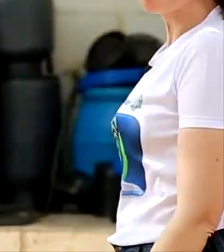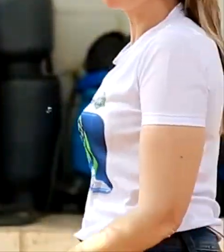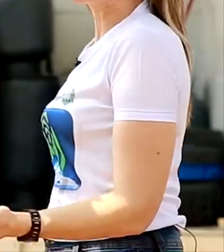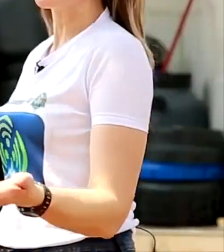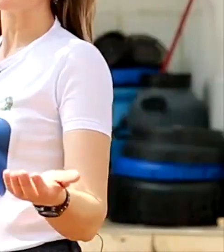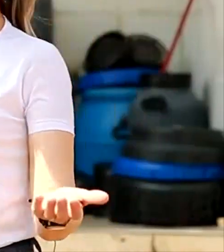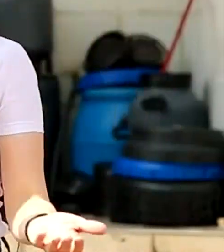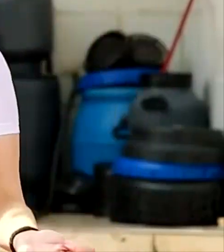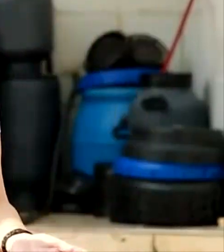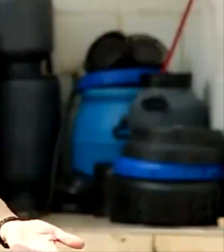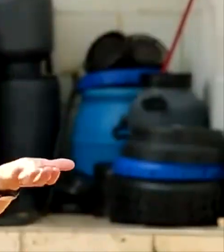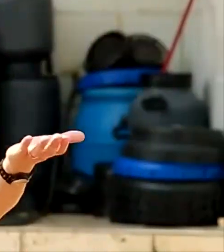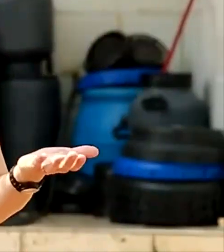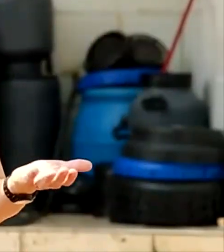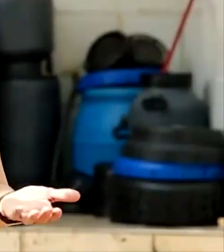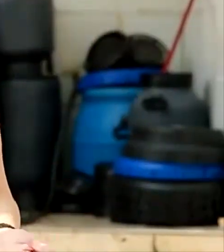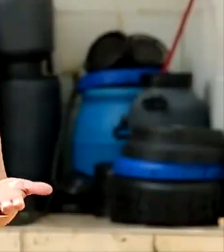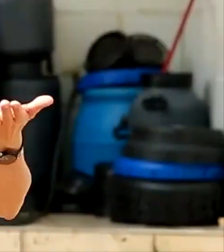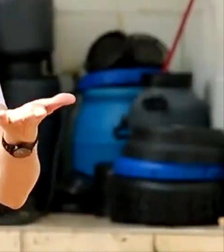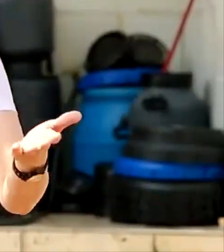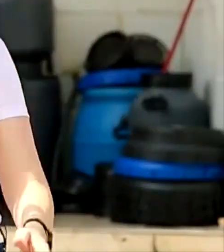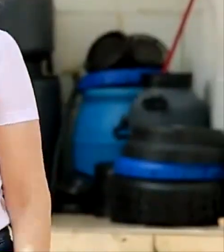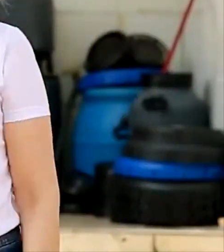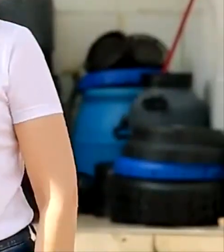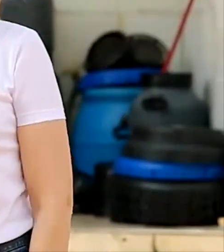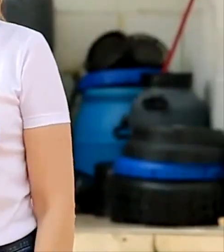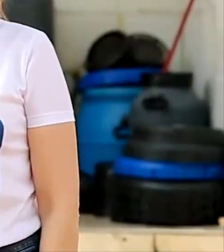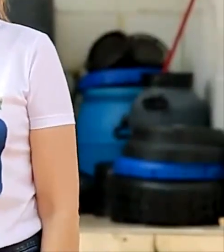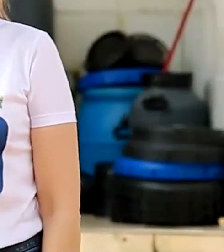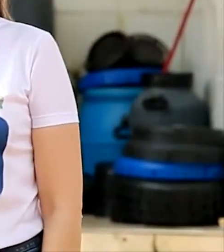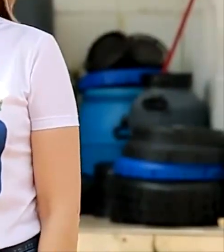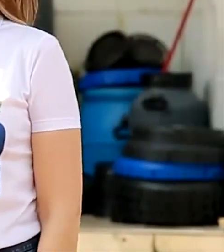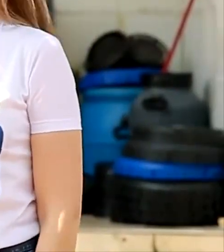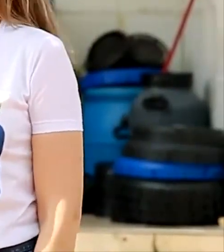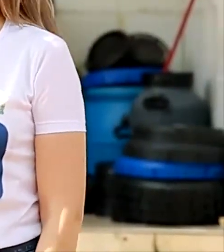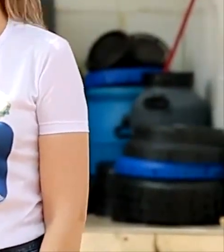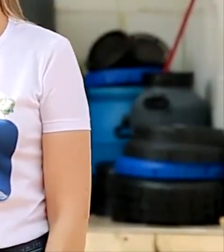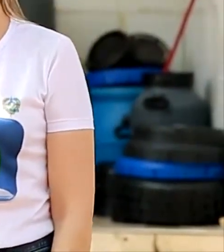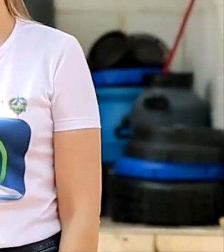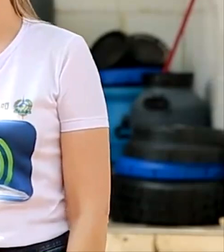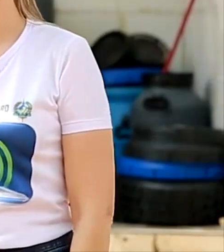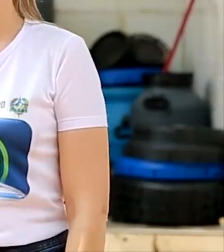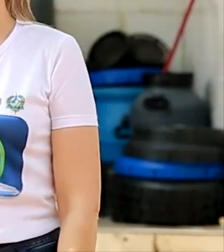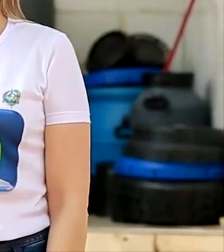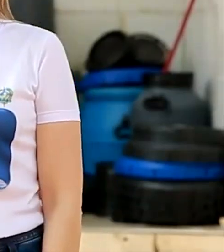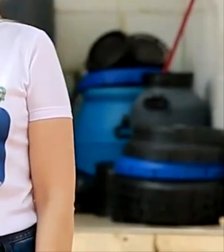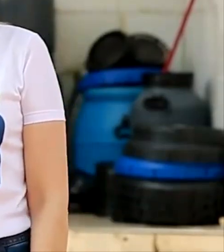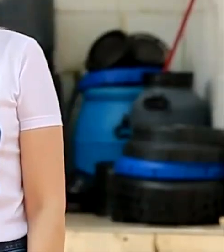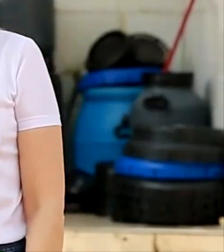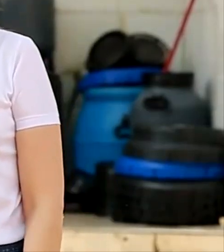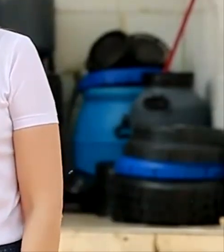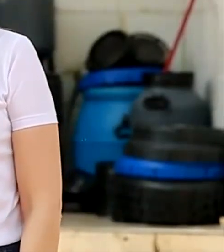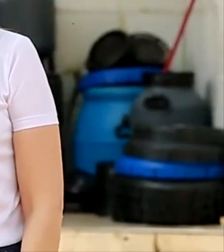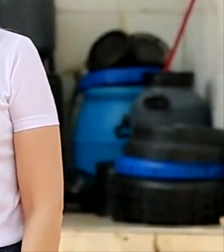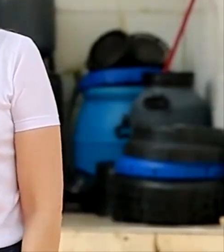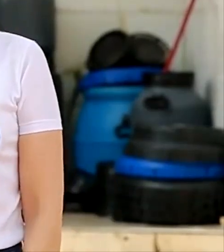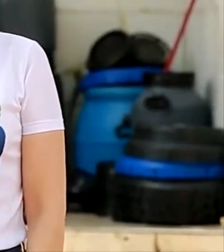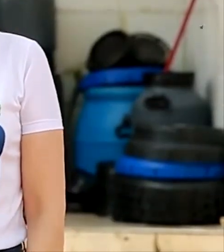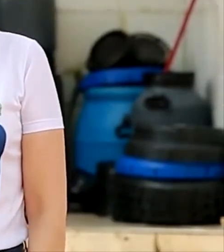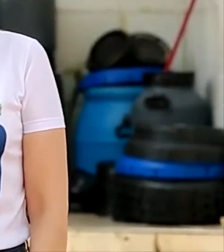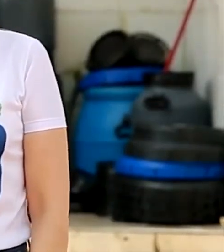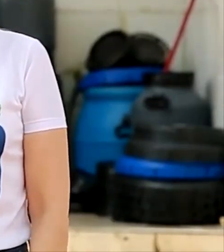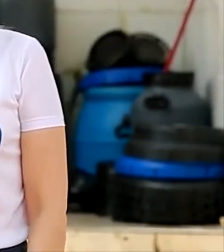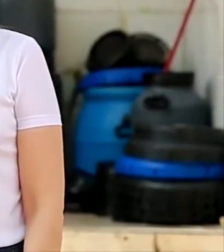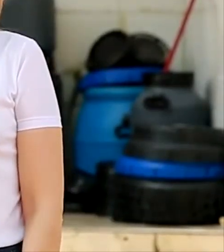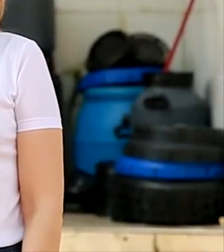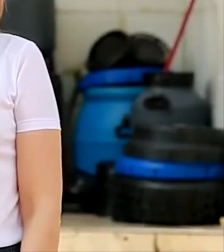E como vocês viram, a produção de leite é pura matemática. Matemática pura, aplicada, podemos aplicar na função,